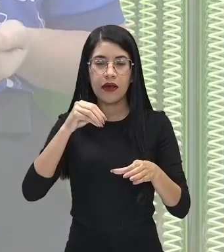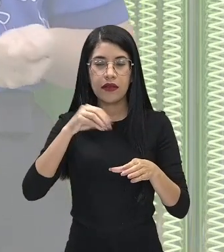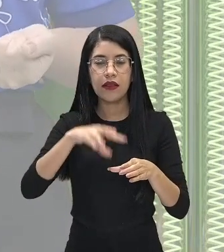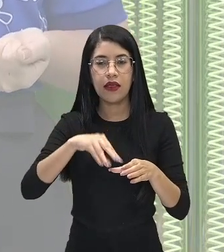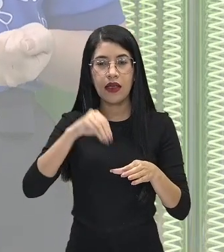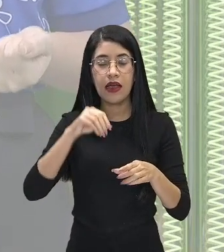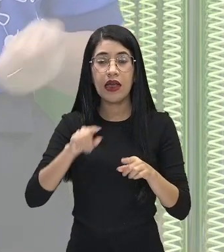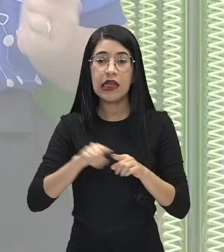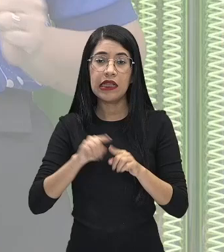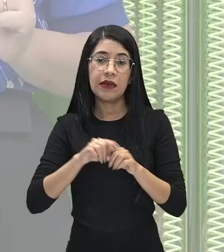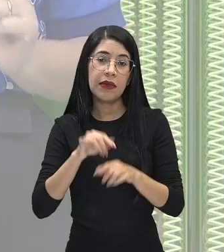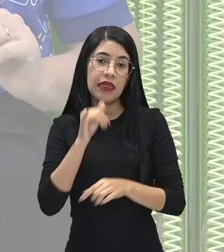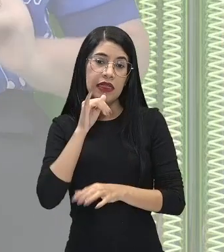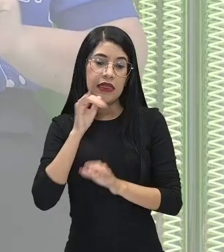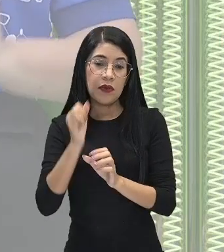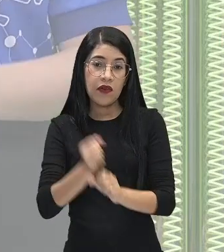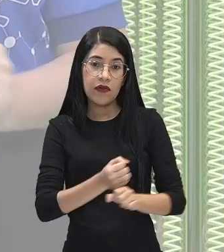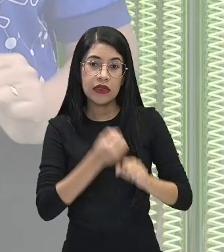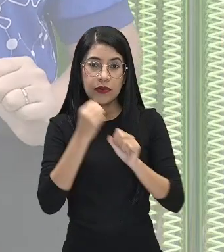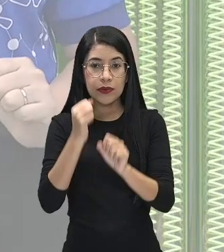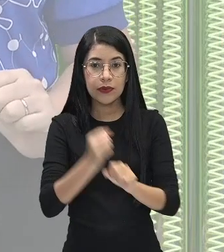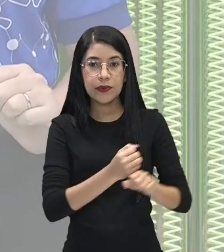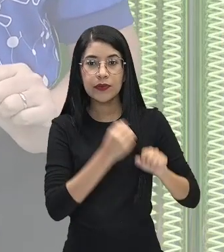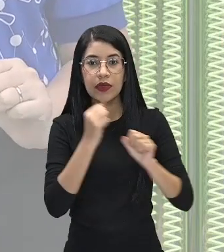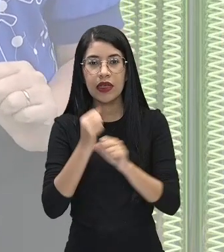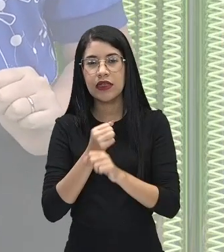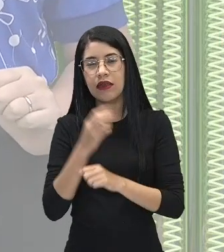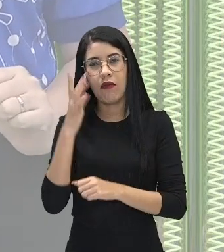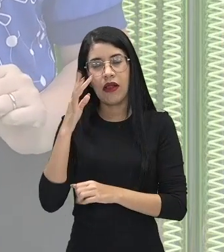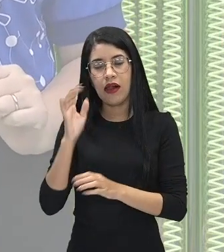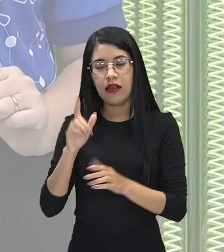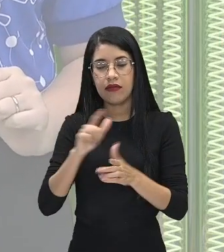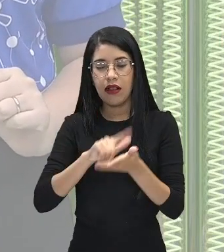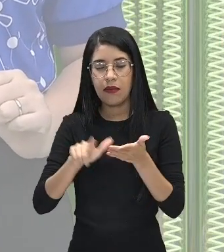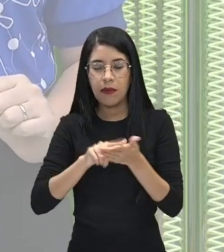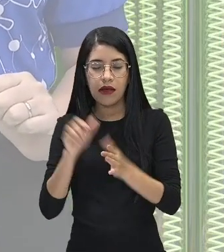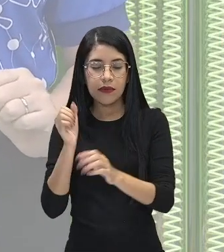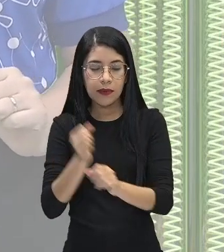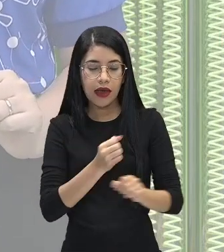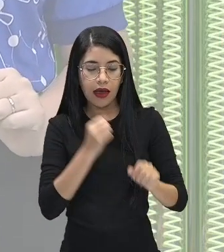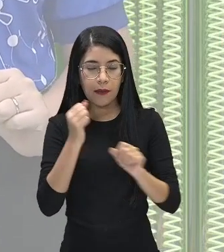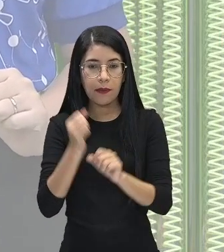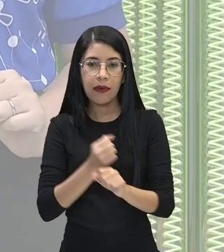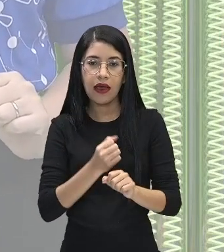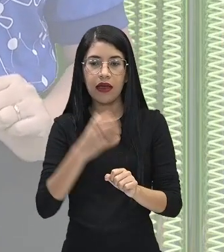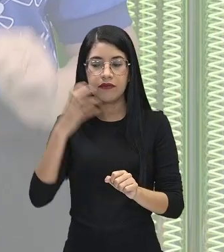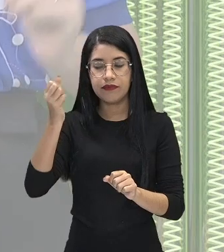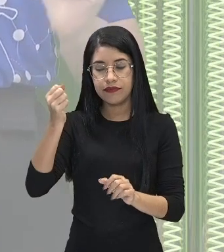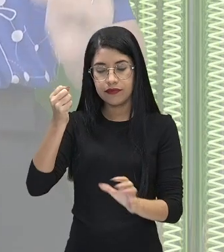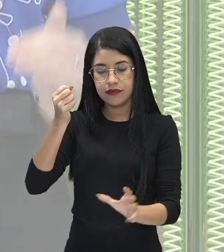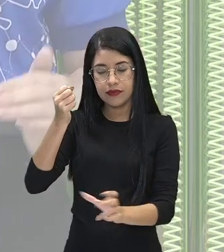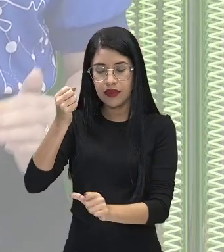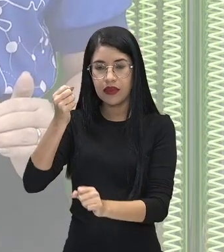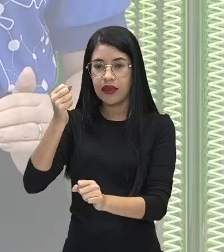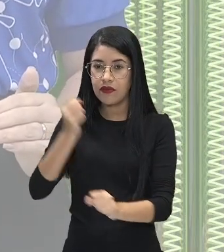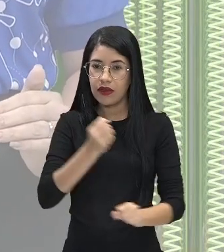a vassoura da sua casa. Imagina que você está varrendo a sua casa e você apoia com uma mão na extremidade